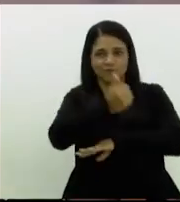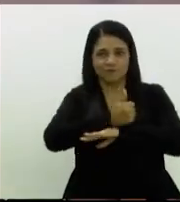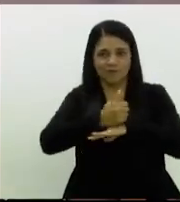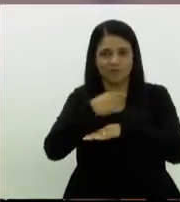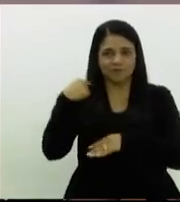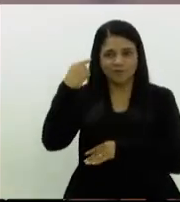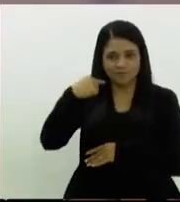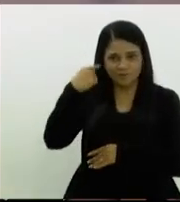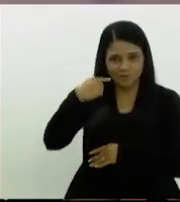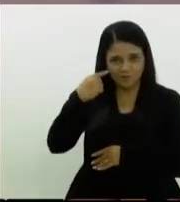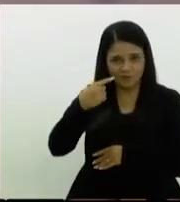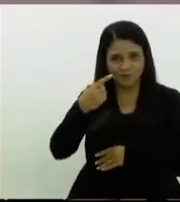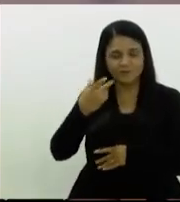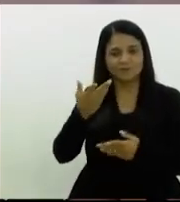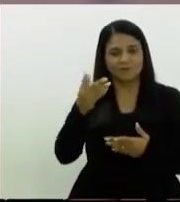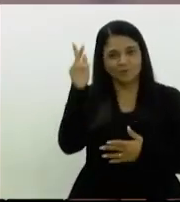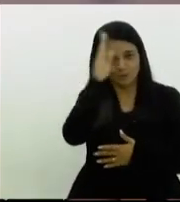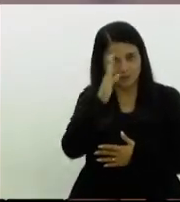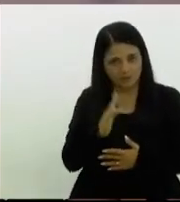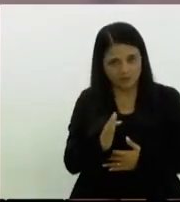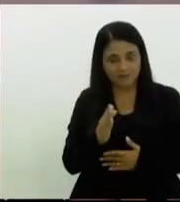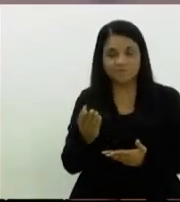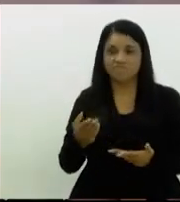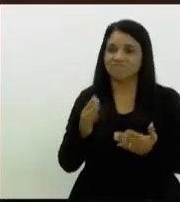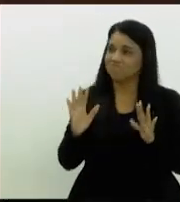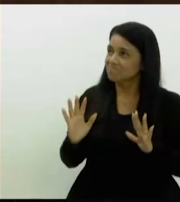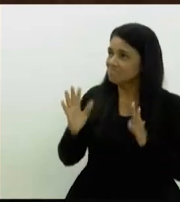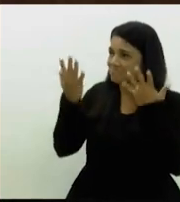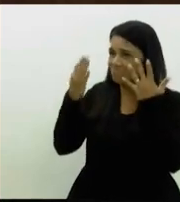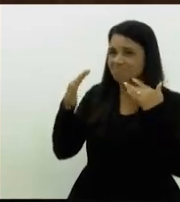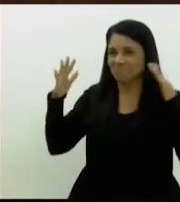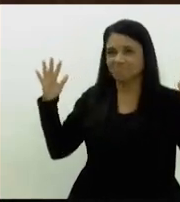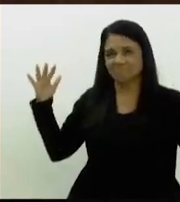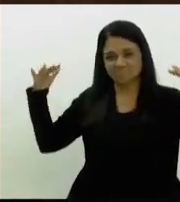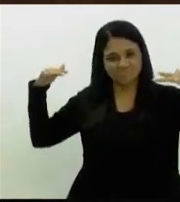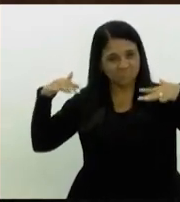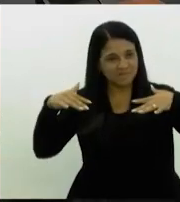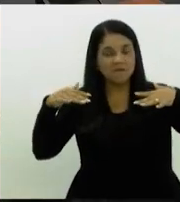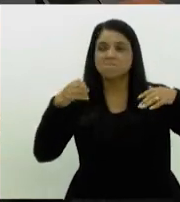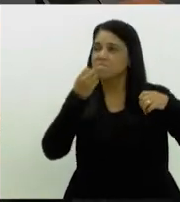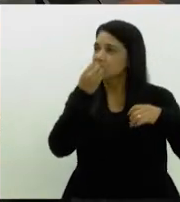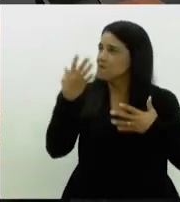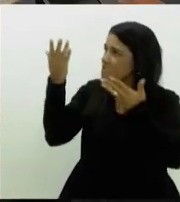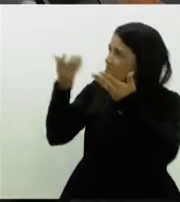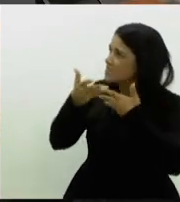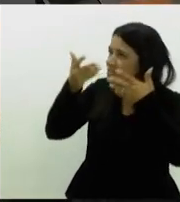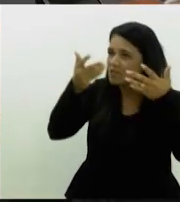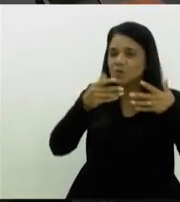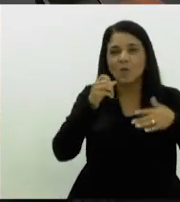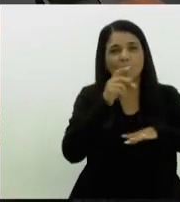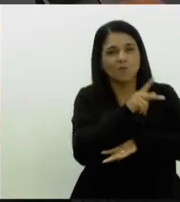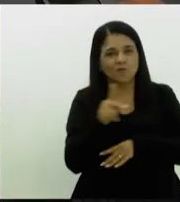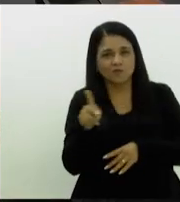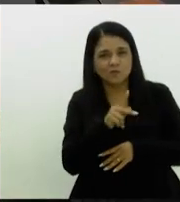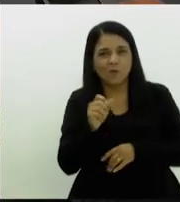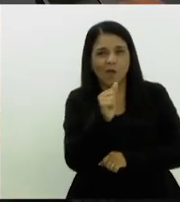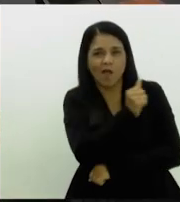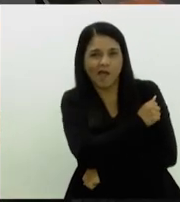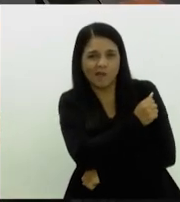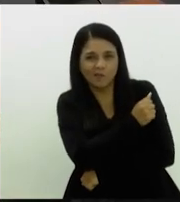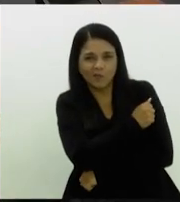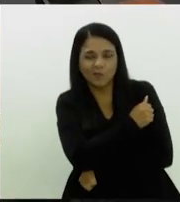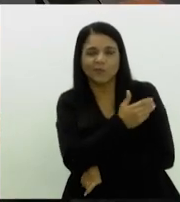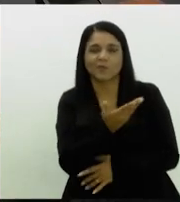Se puder aí saudá-los, senhora presidenta. Com certeza. Sejam muito bem-vindos, professor, alunos,